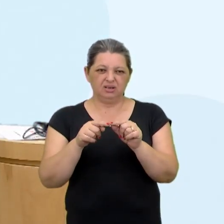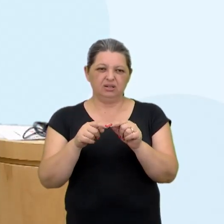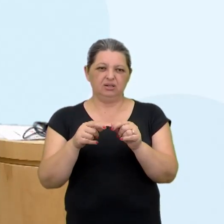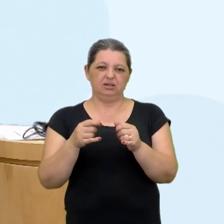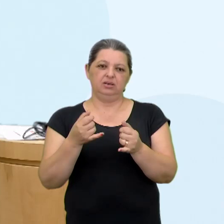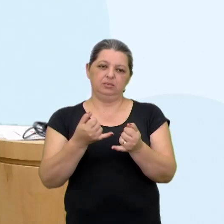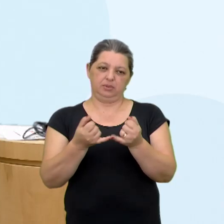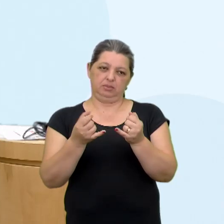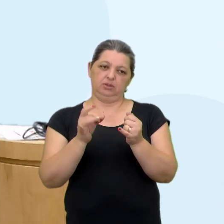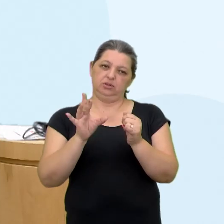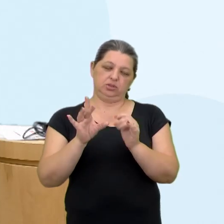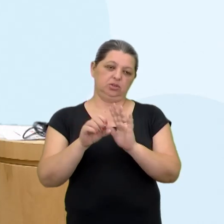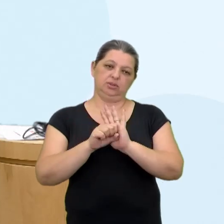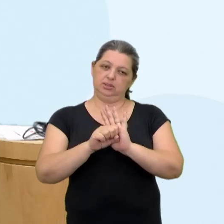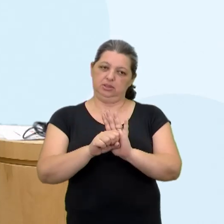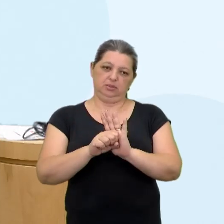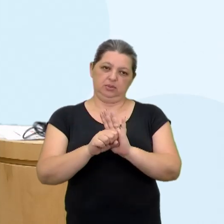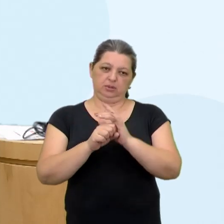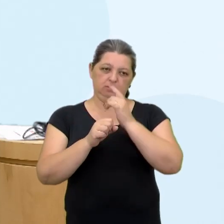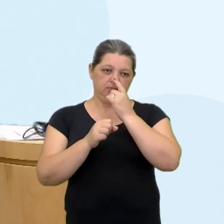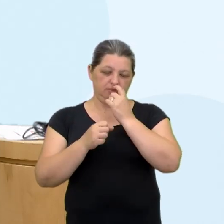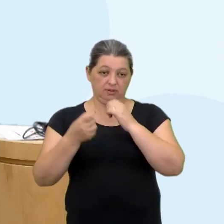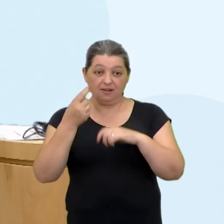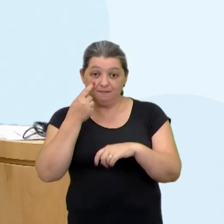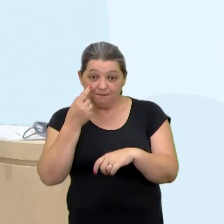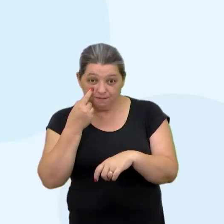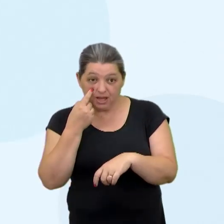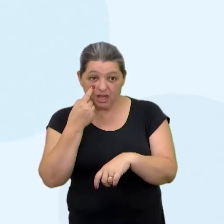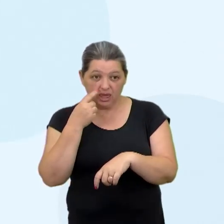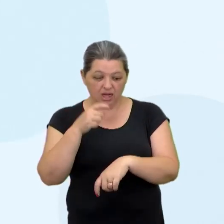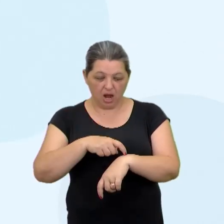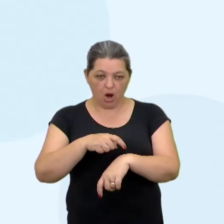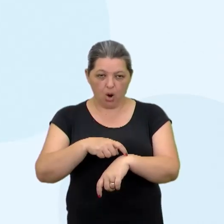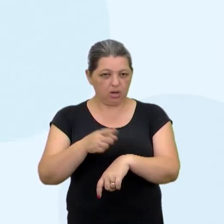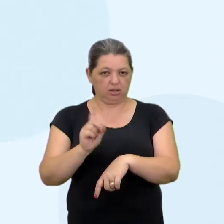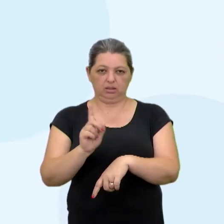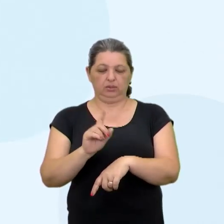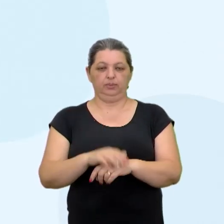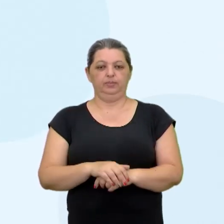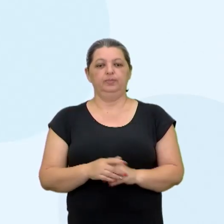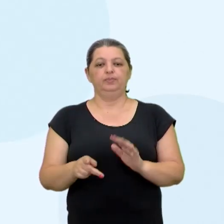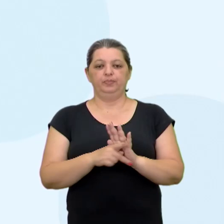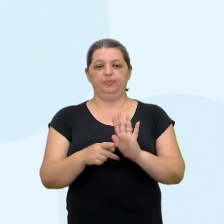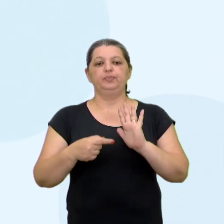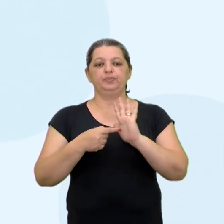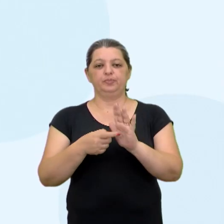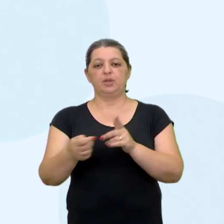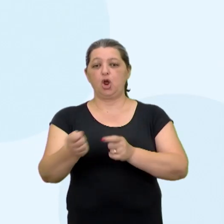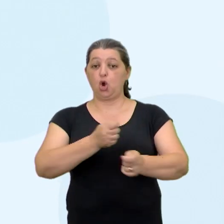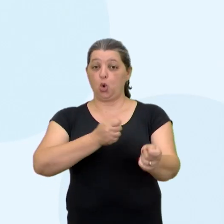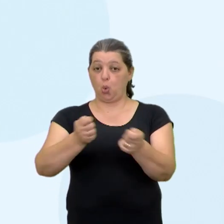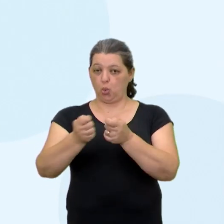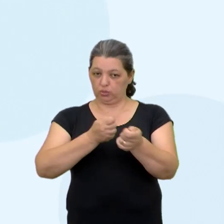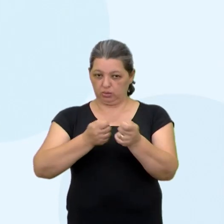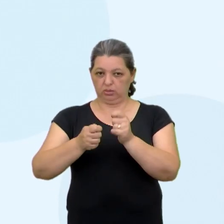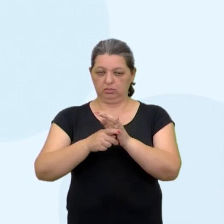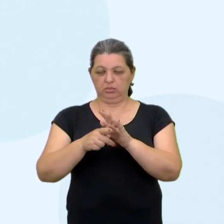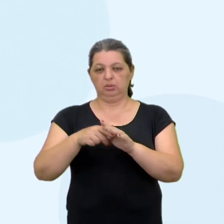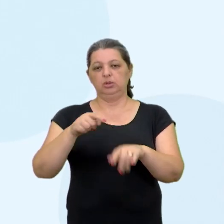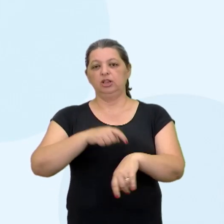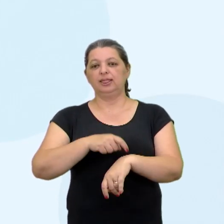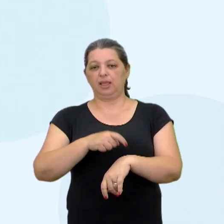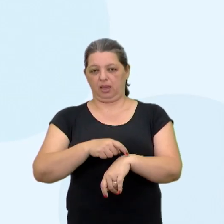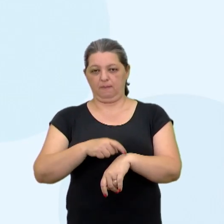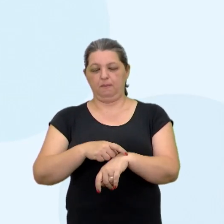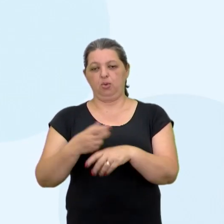sentido figurativo, tá? Não é um relógio que você vê a hora nele. Mas ele é um relógio que ele funciona ali para controlar essa parte do tempo,